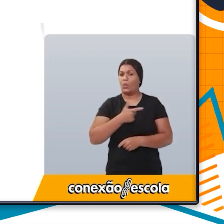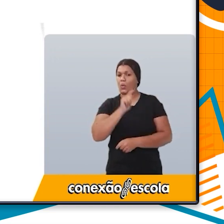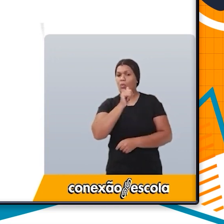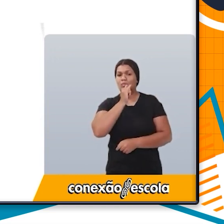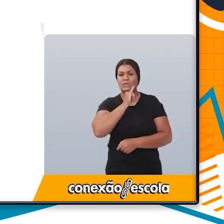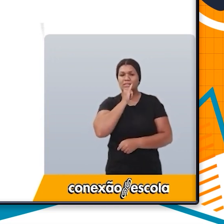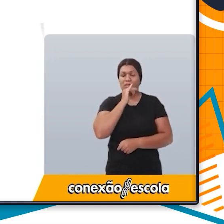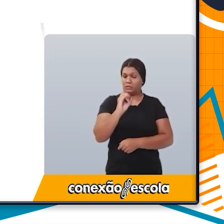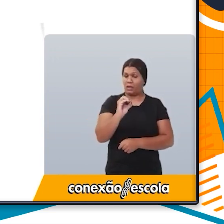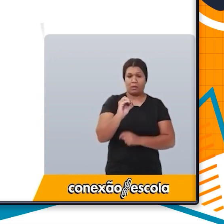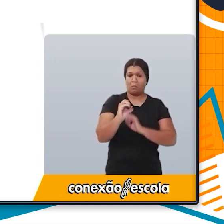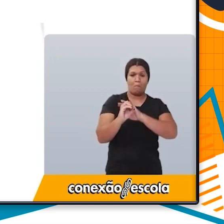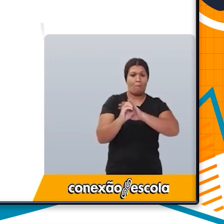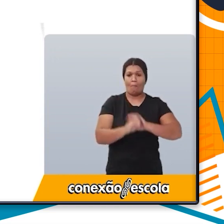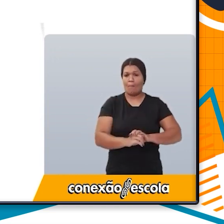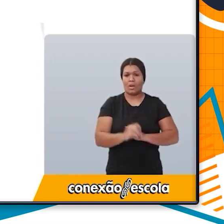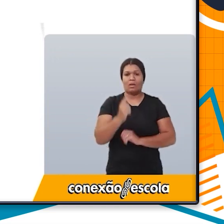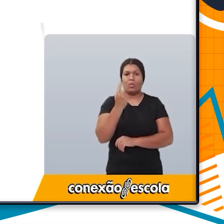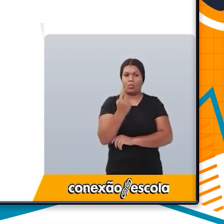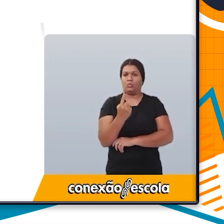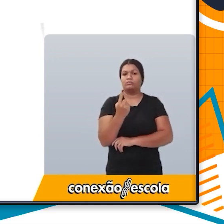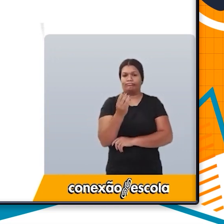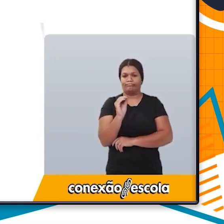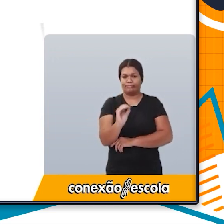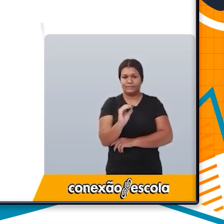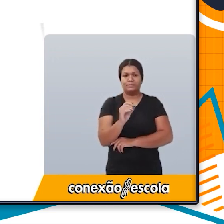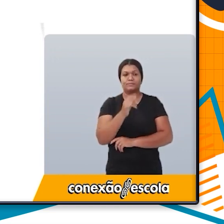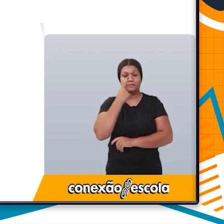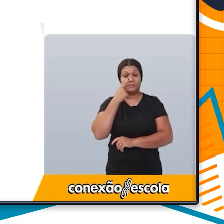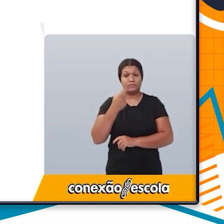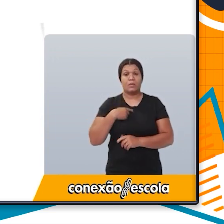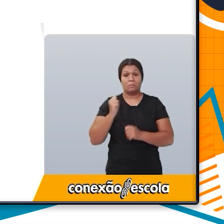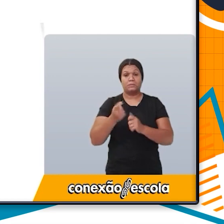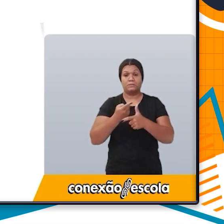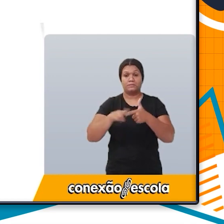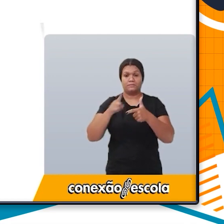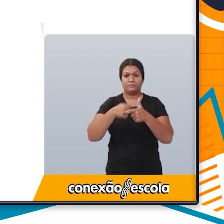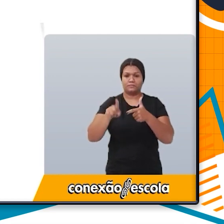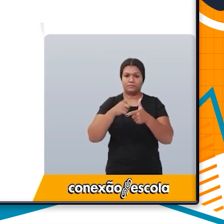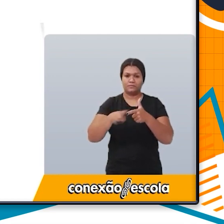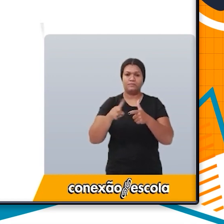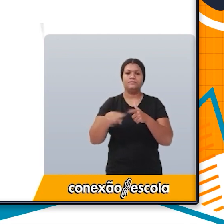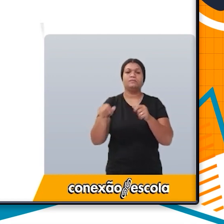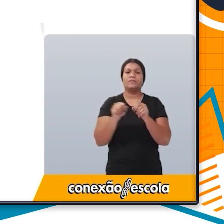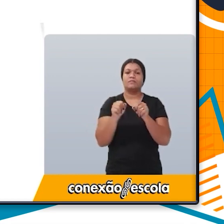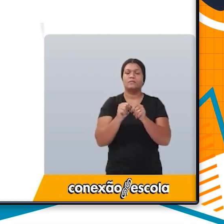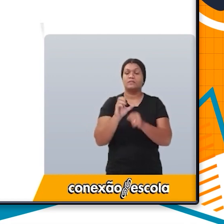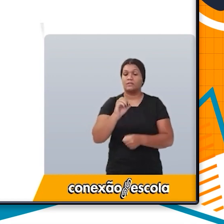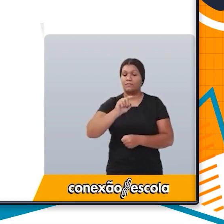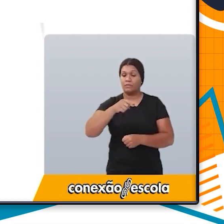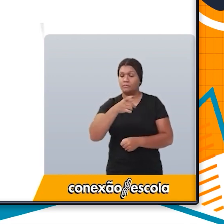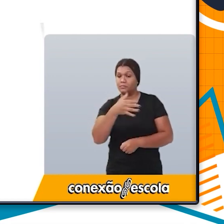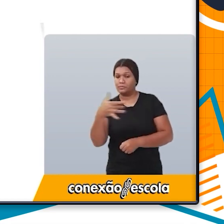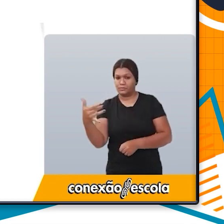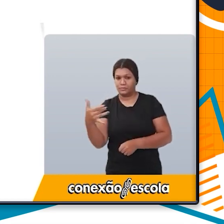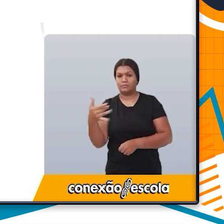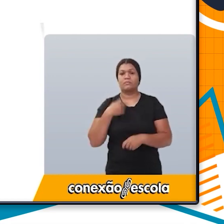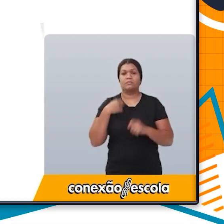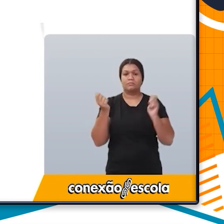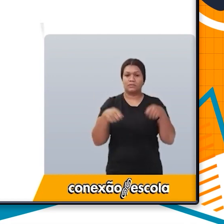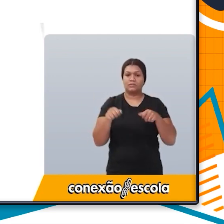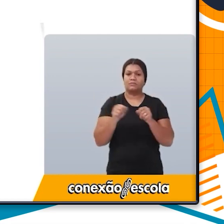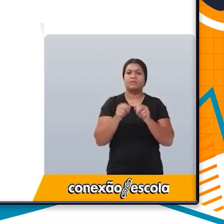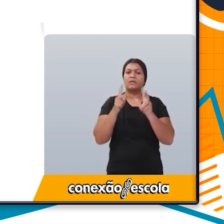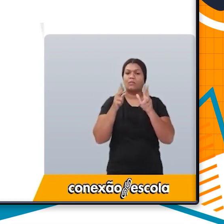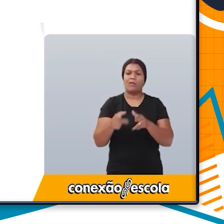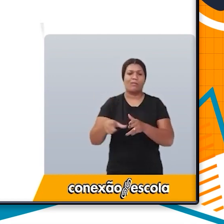exemplo. O que eu posso fazer? Dividir a parte inteira da parte decimal e efetuar da mesma